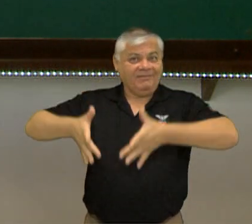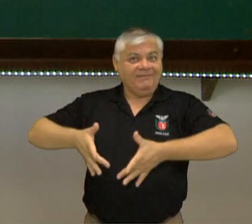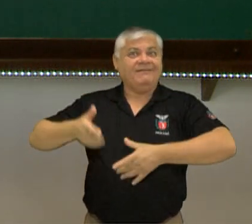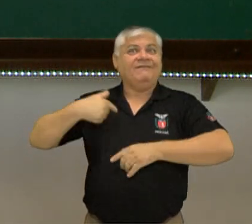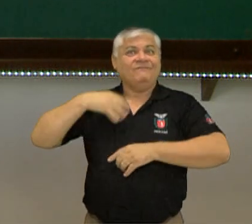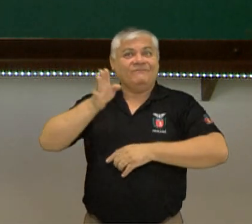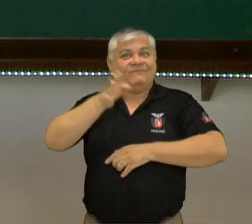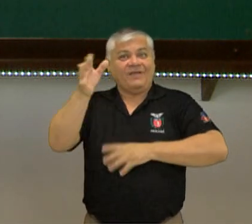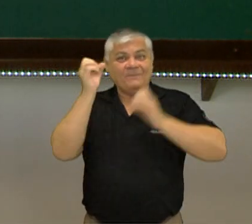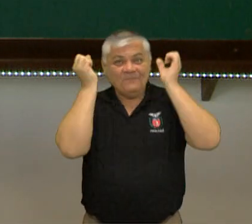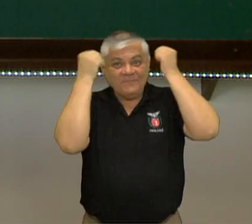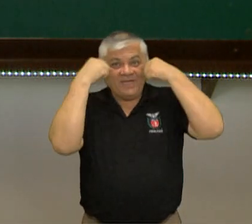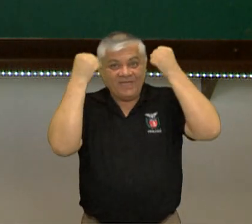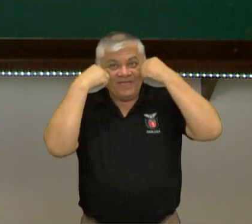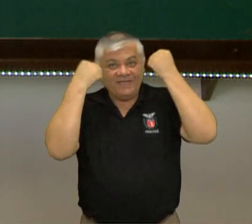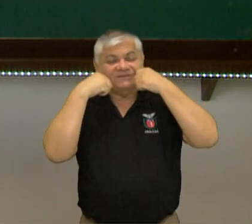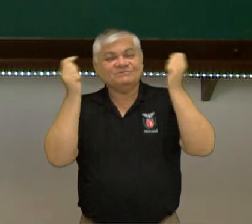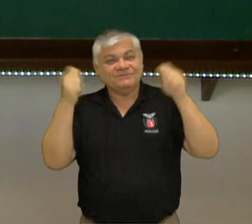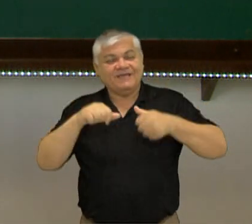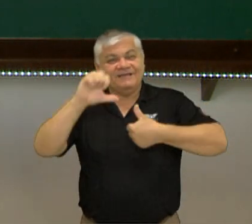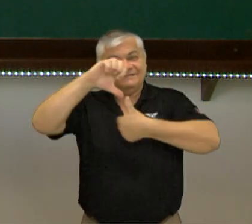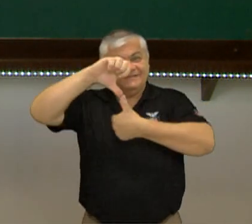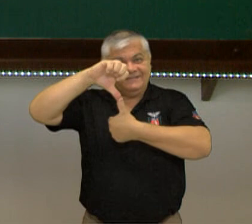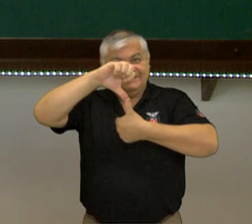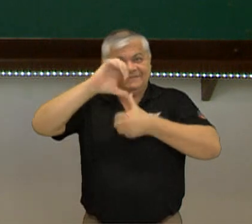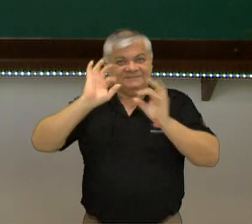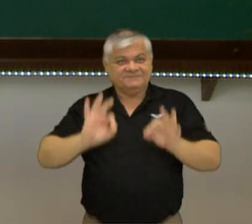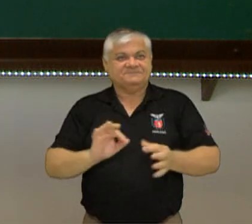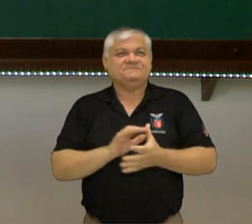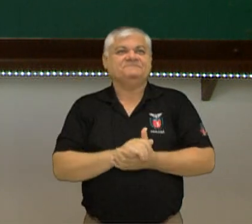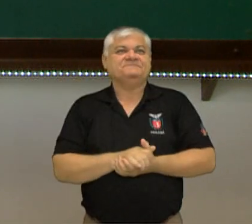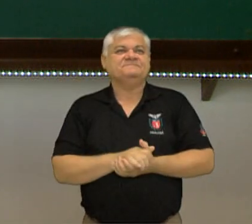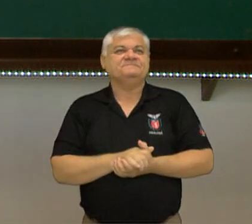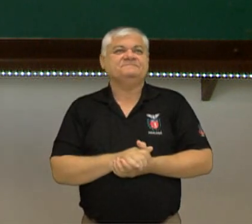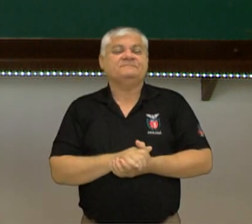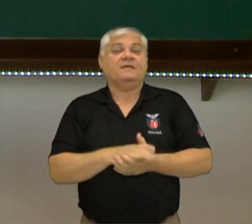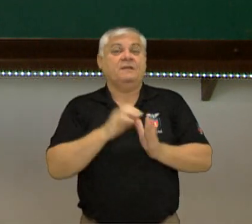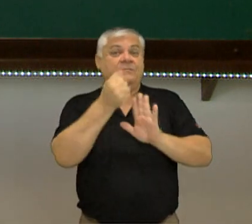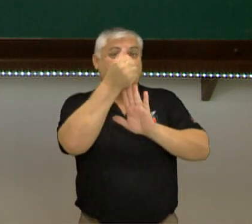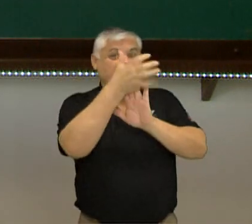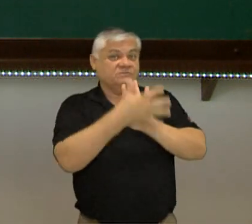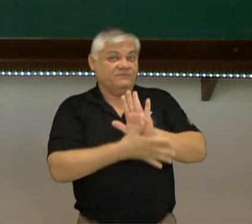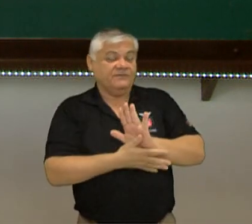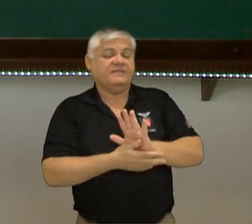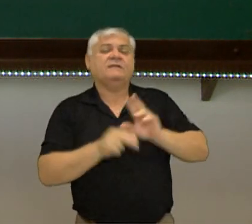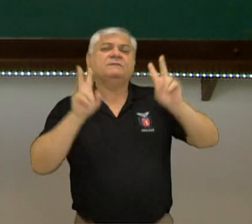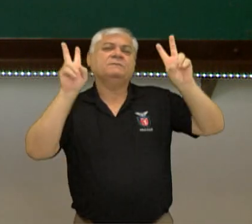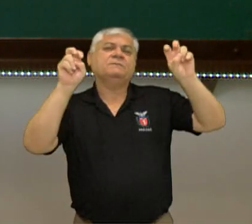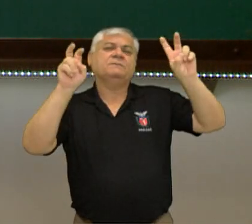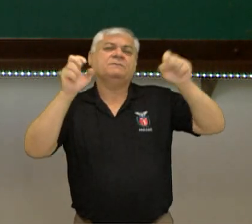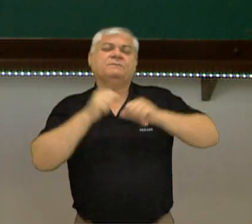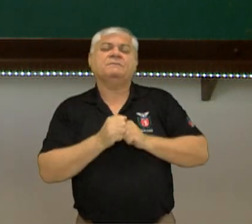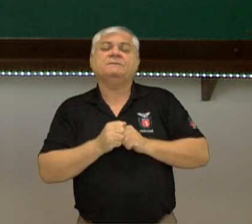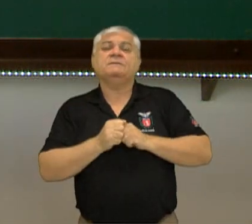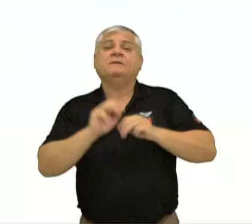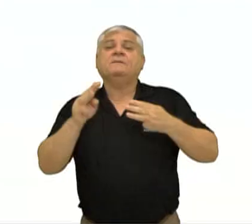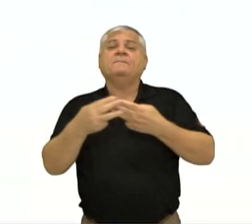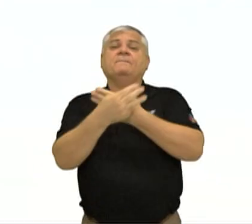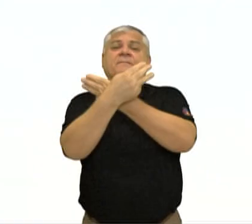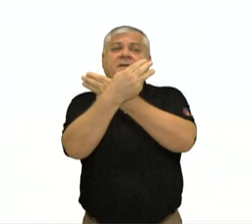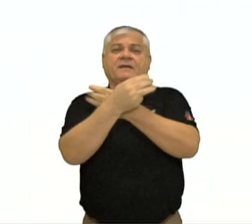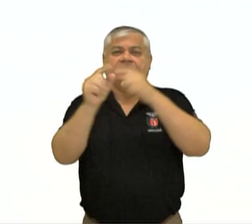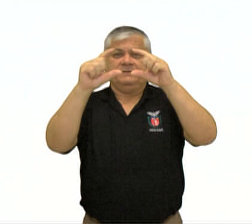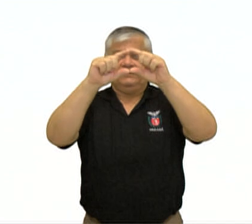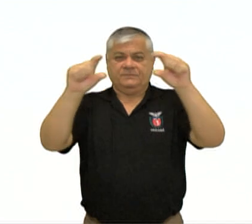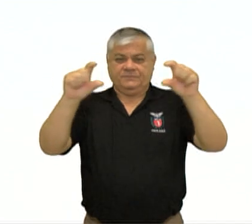no México, na América Central. Beleza? Pessoal, uma atividade aqui, ó, sobre o Império Maia. Preencha a tabela